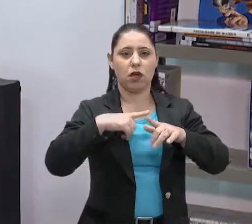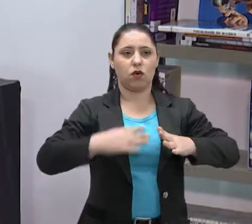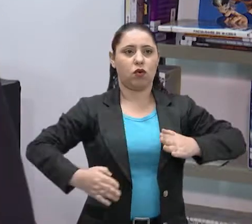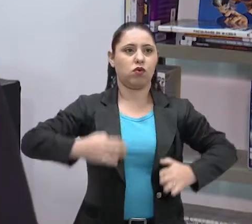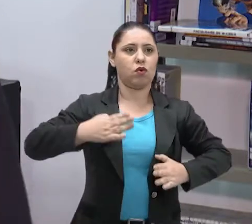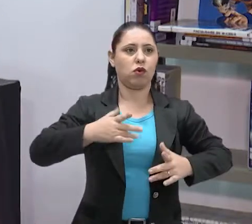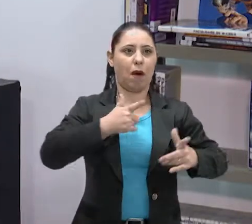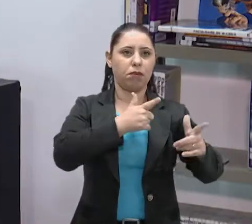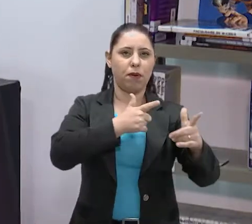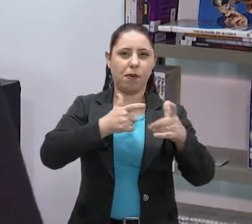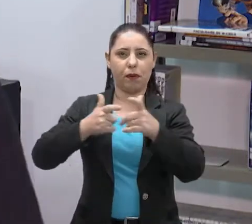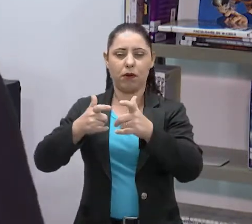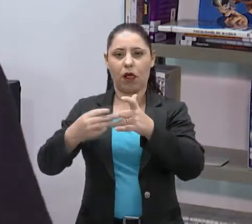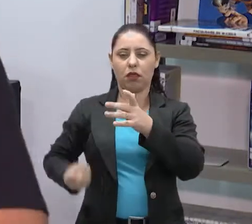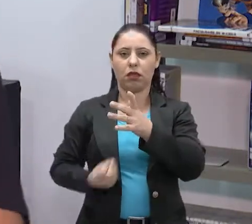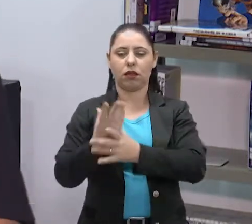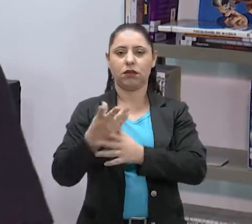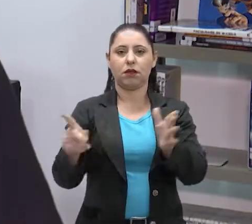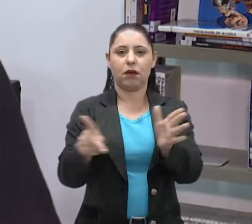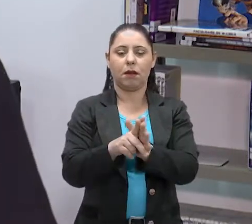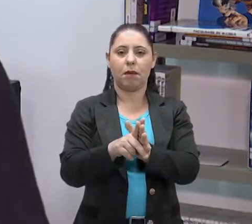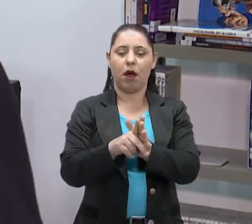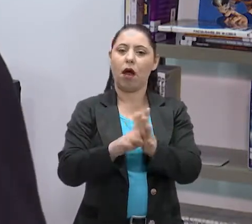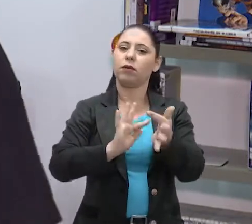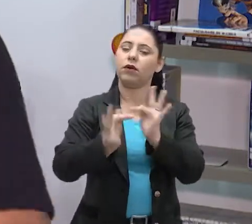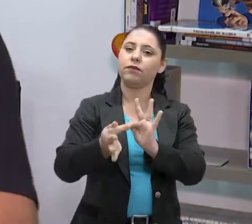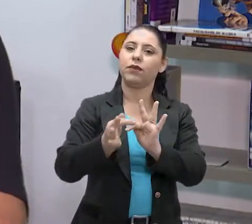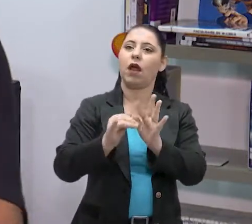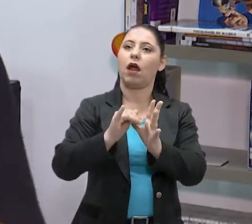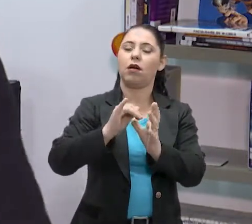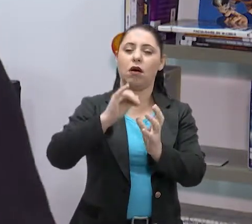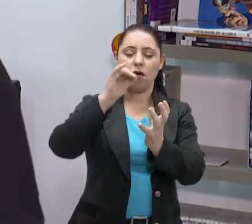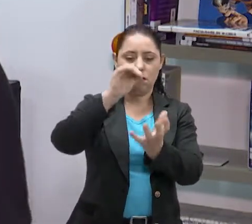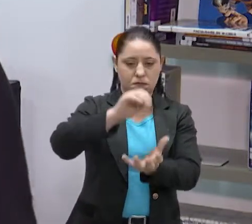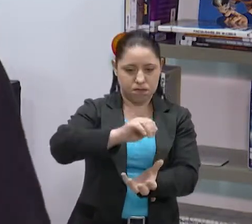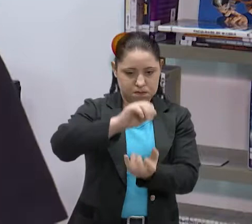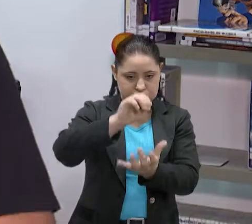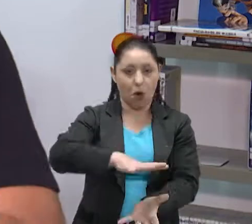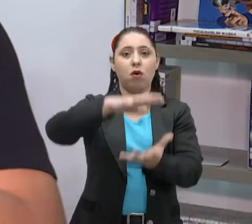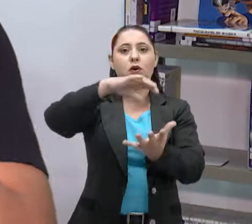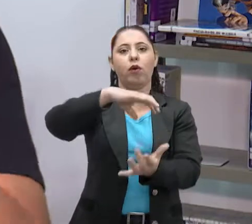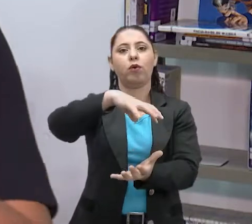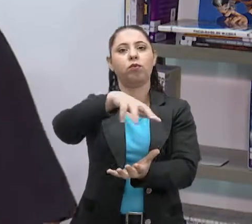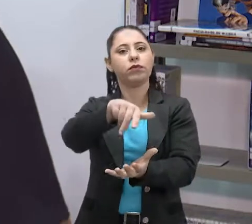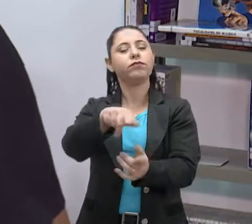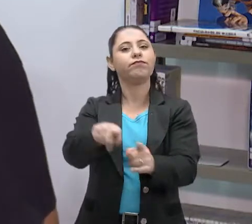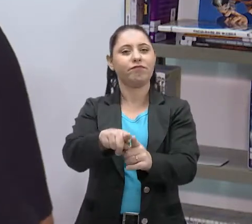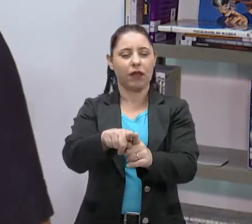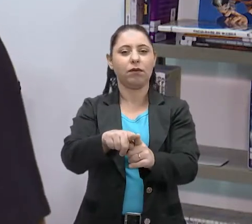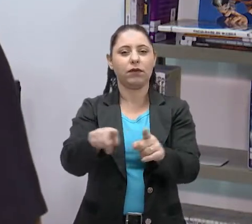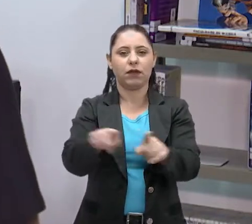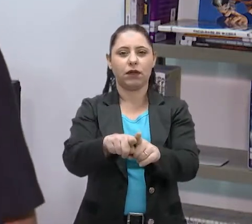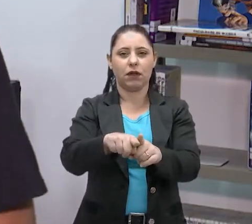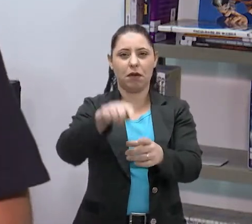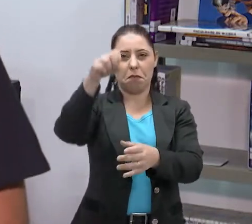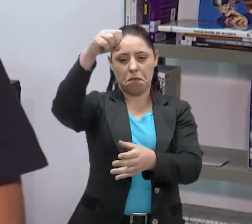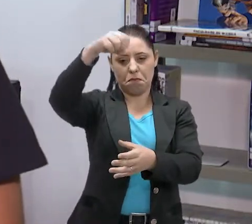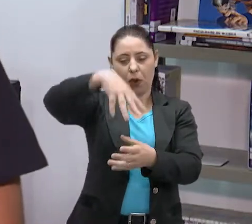com ciborgues, com androides, com monstros nascidos da fissão nuclear. E assim,